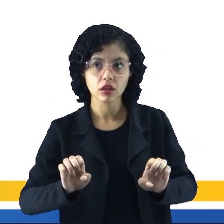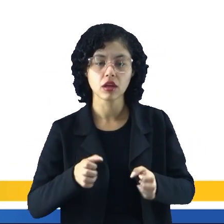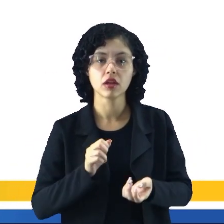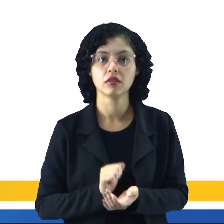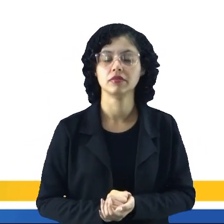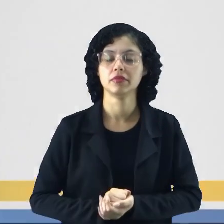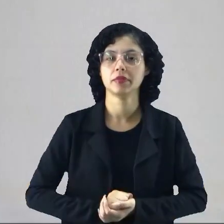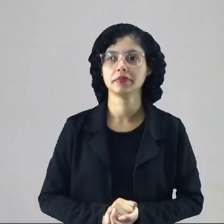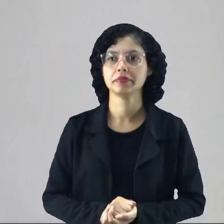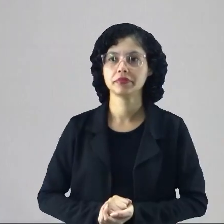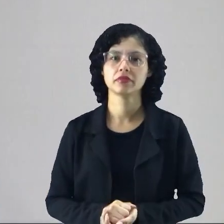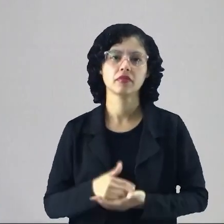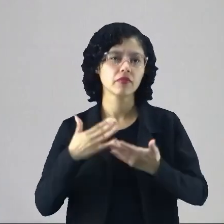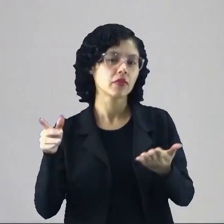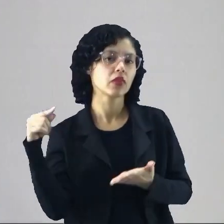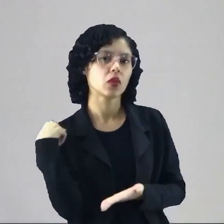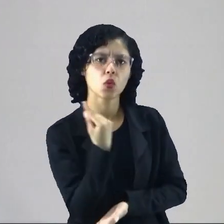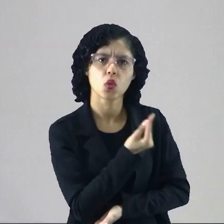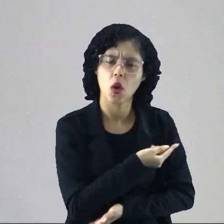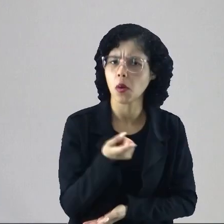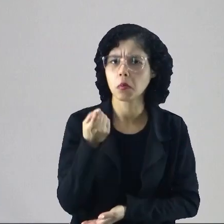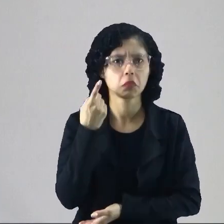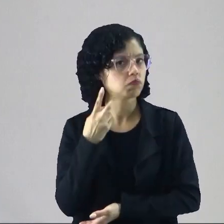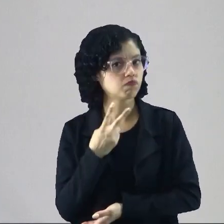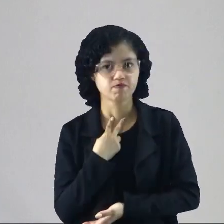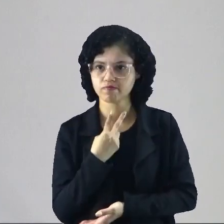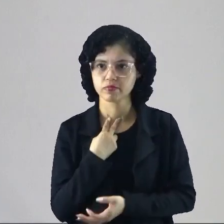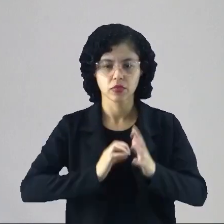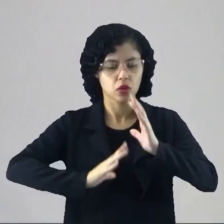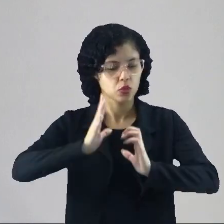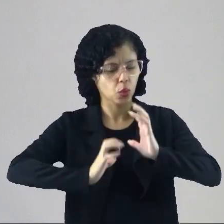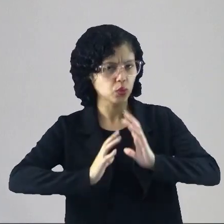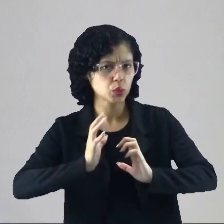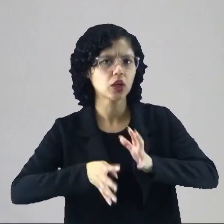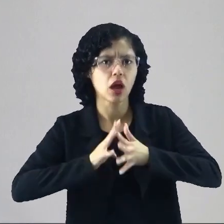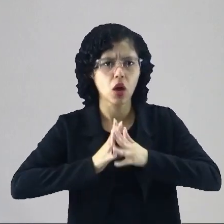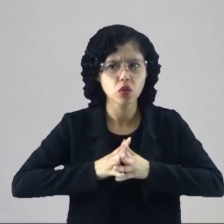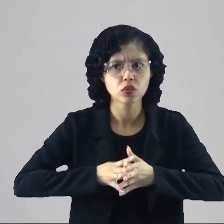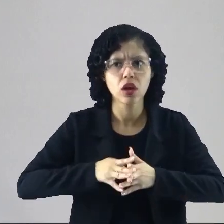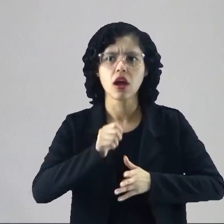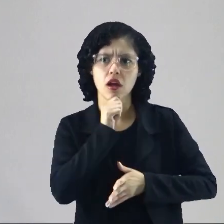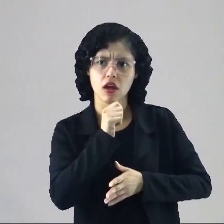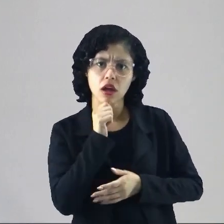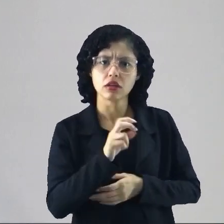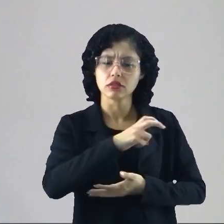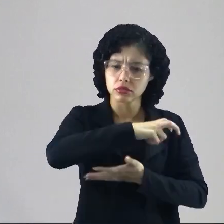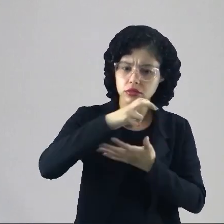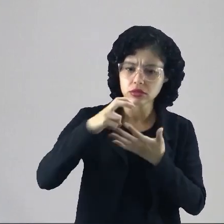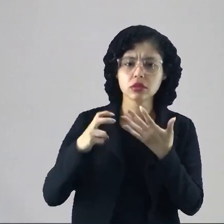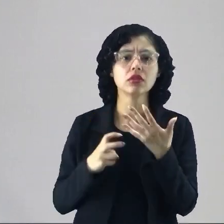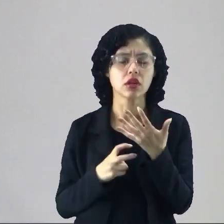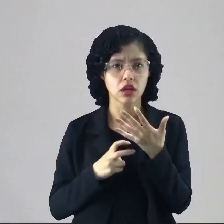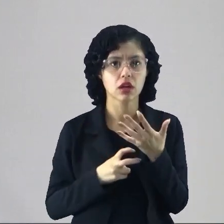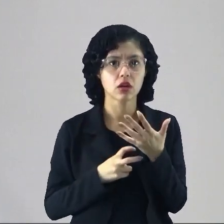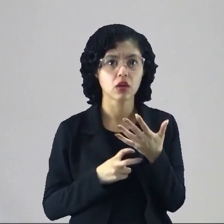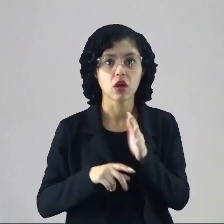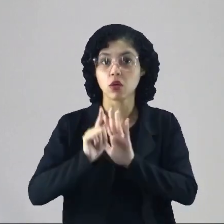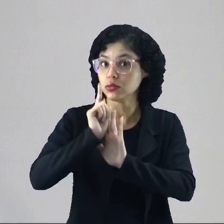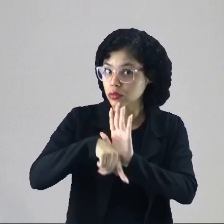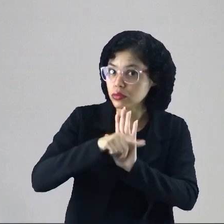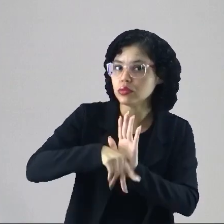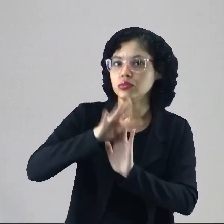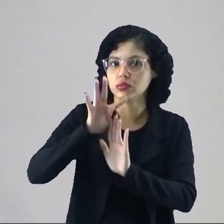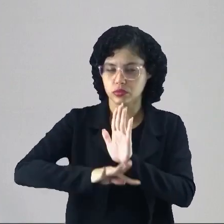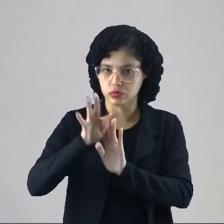estilo Ok então nós não podemos confundir né as tipologias textuais que são essas cinco que eu falei com